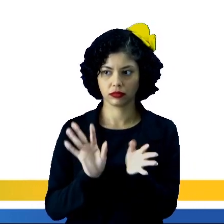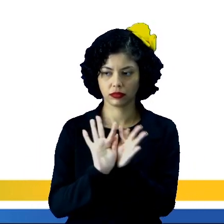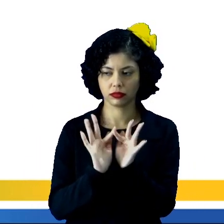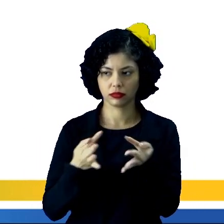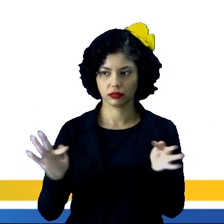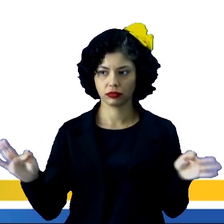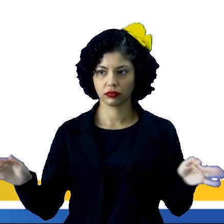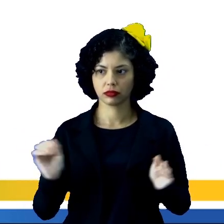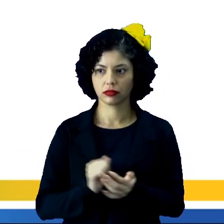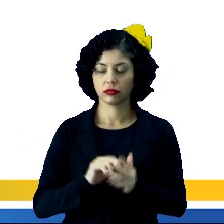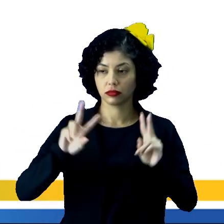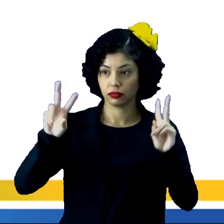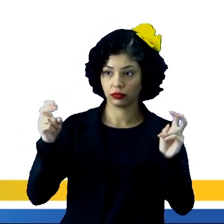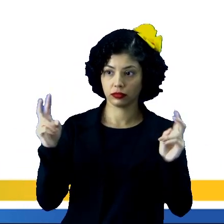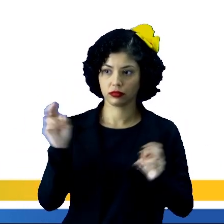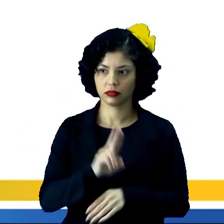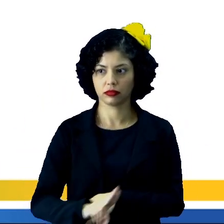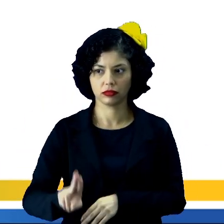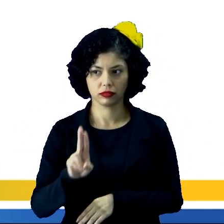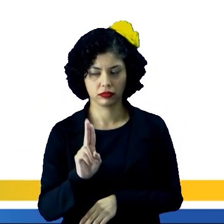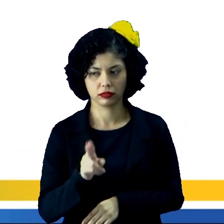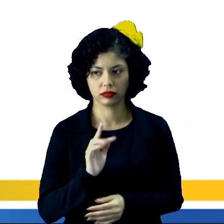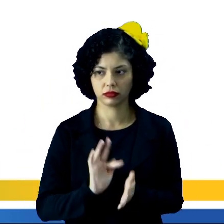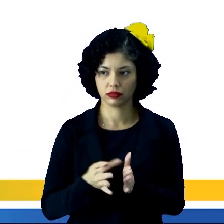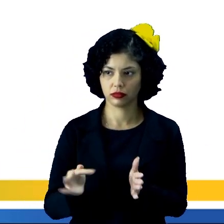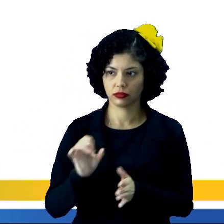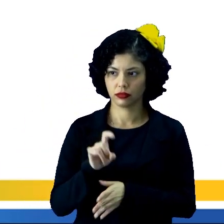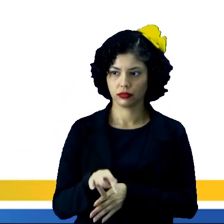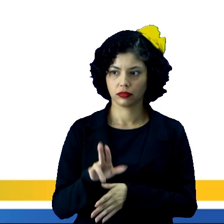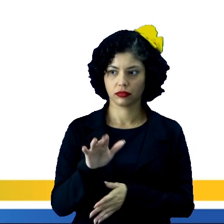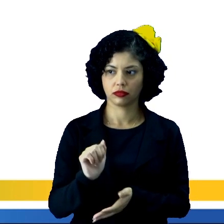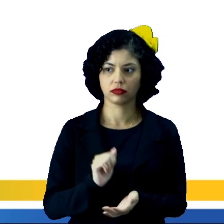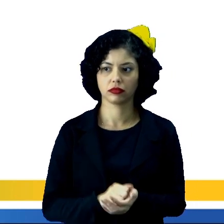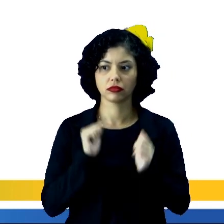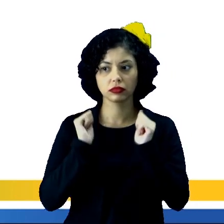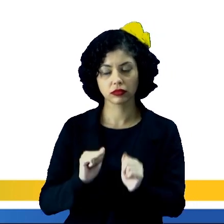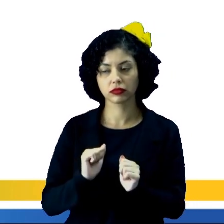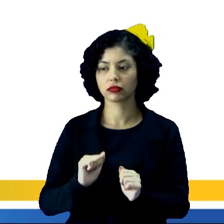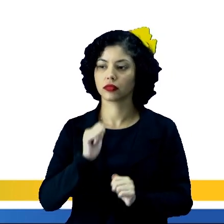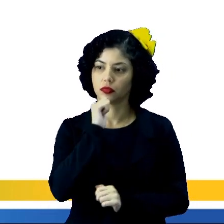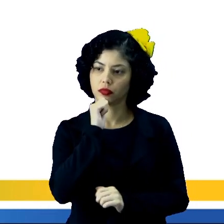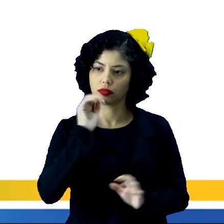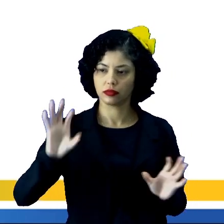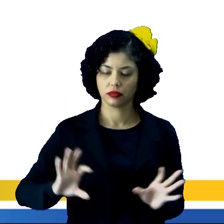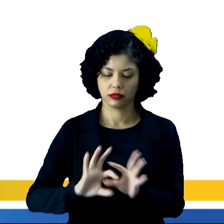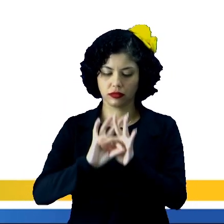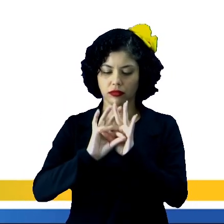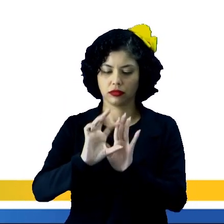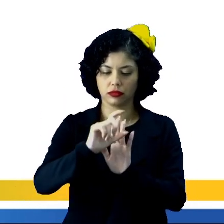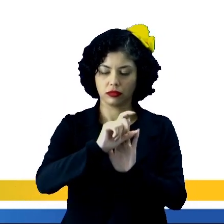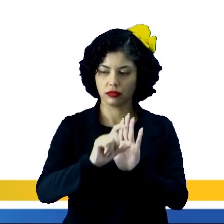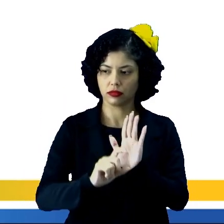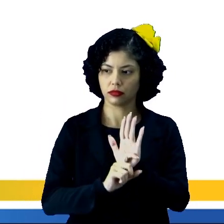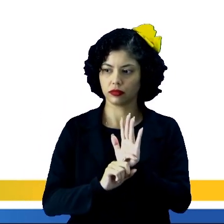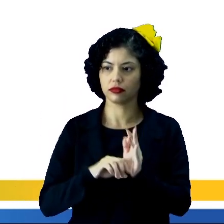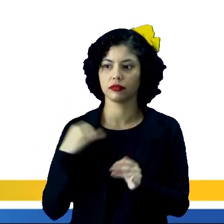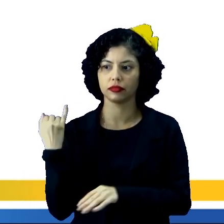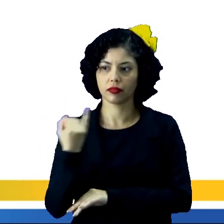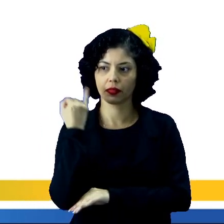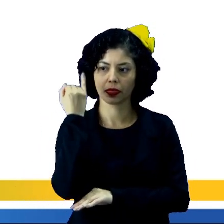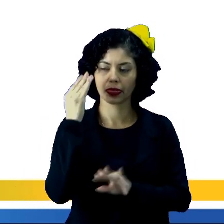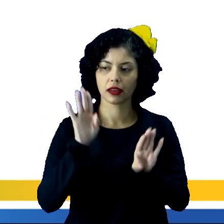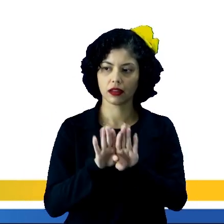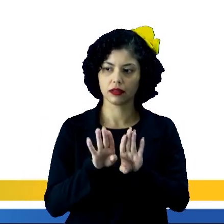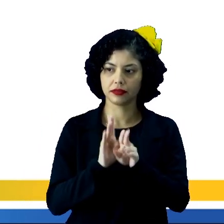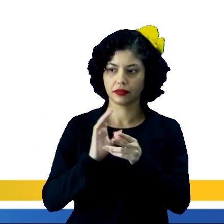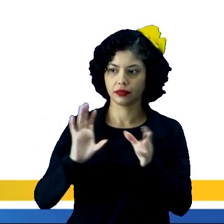ligam orações ou termos da mesma função sintática. Podem ainda ligar parágrafos. São importantes para